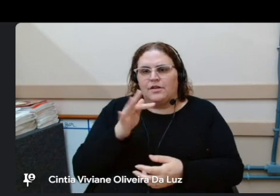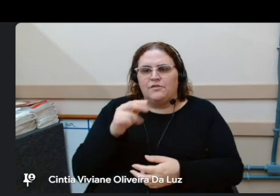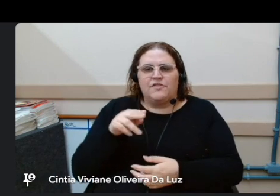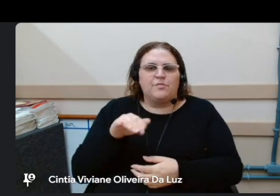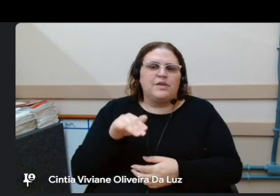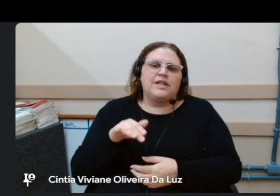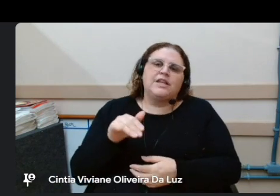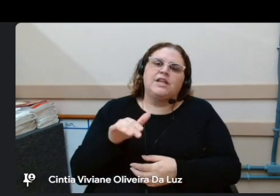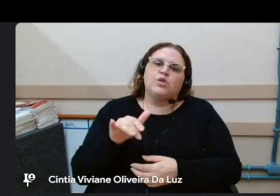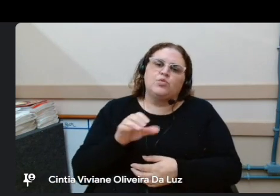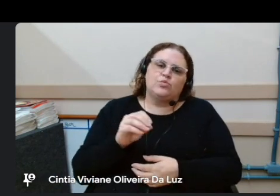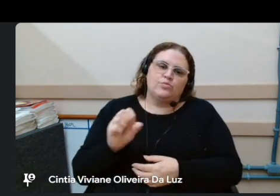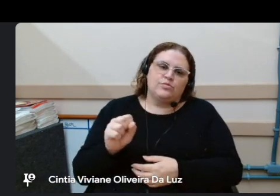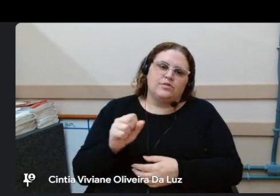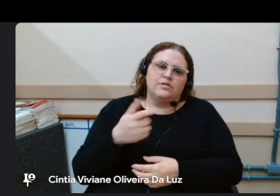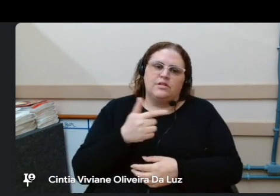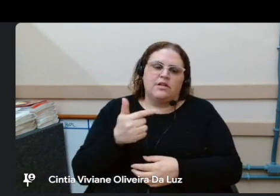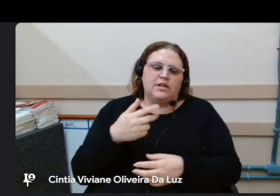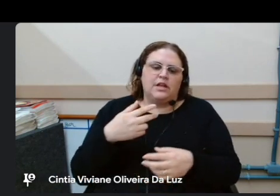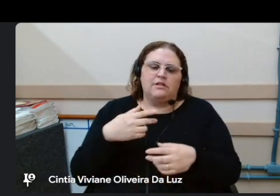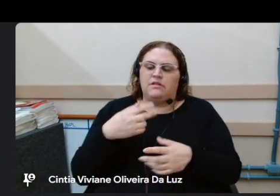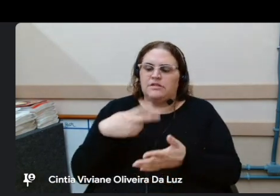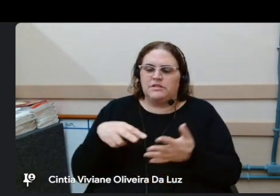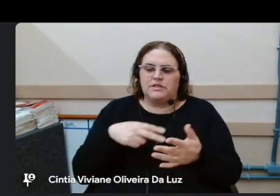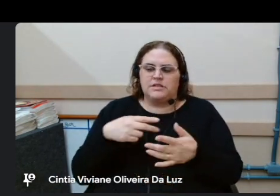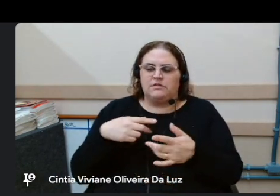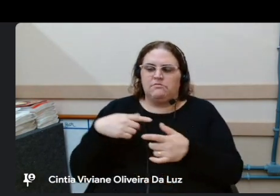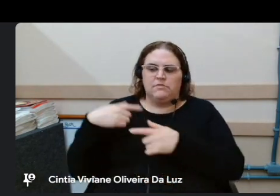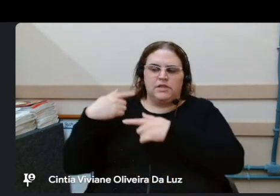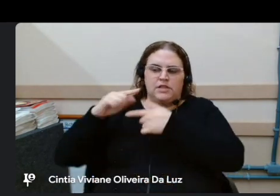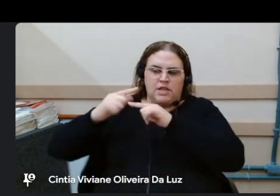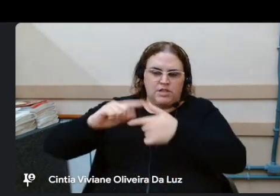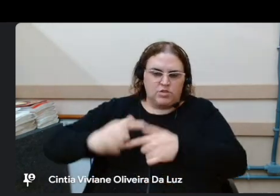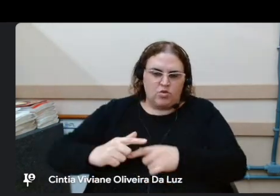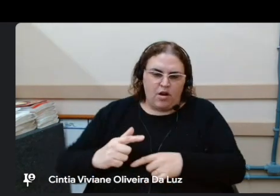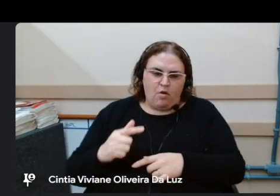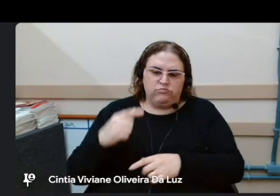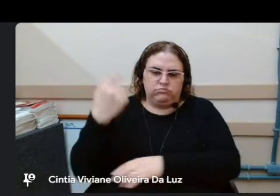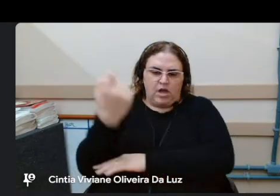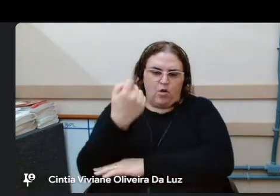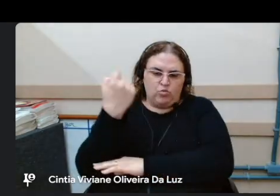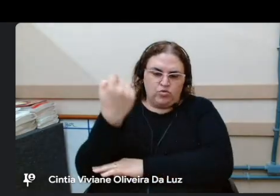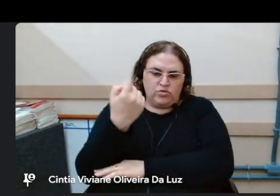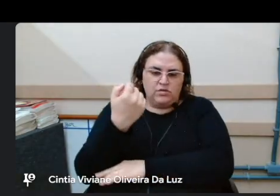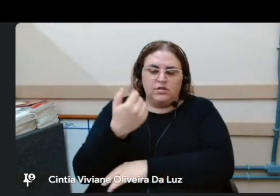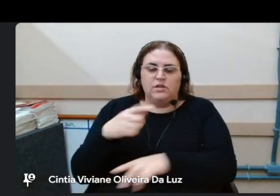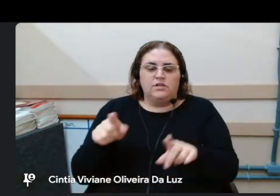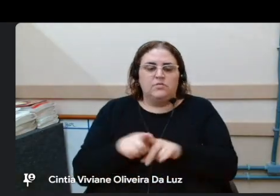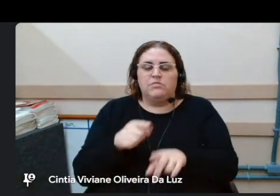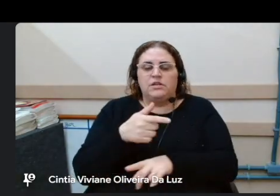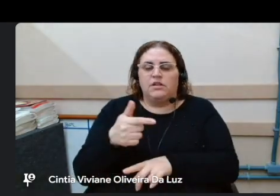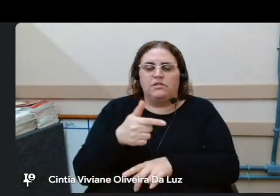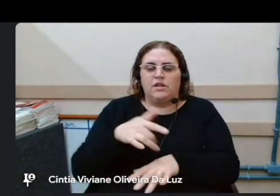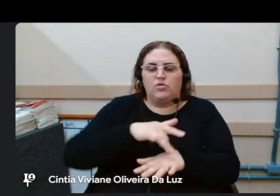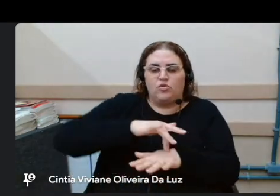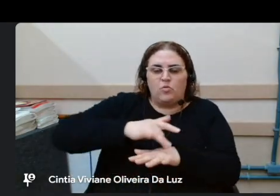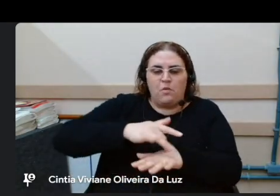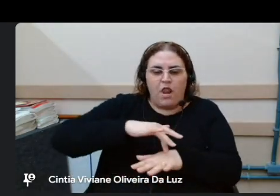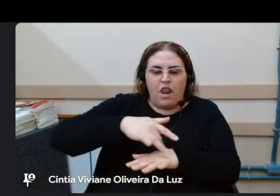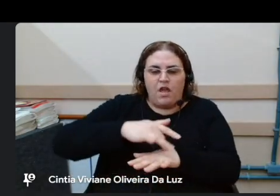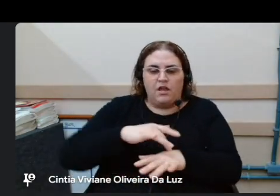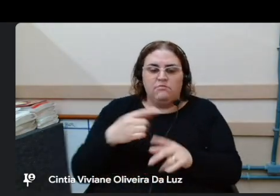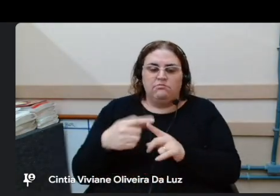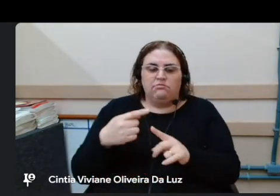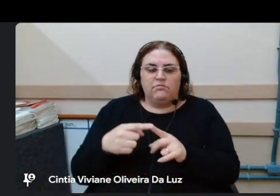exemplo que não cabiam nem dentro das danças tradicionais gaúchas né E nem mesmo dentro do